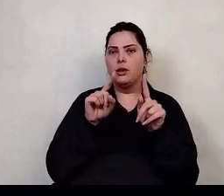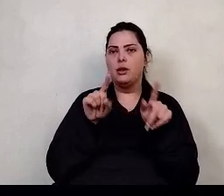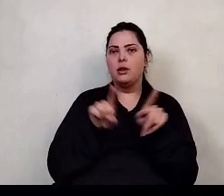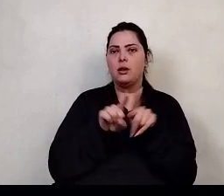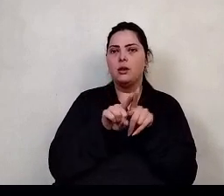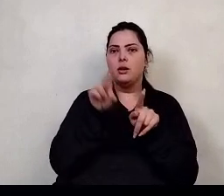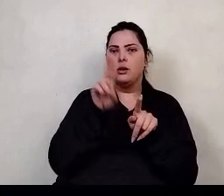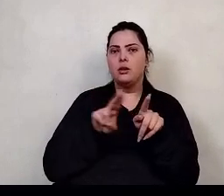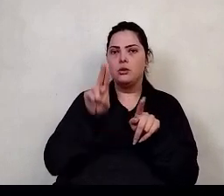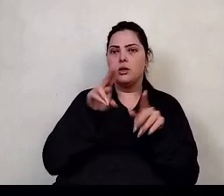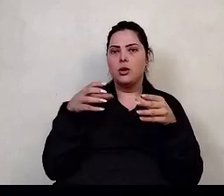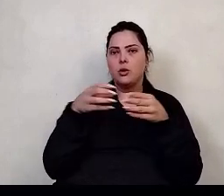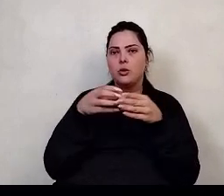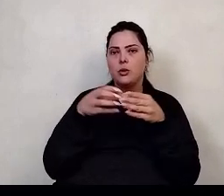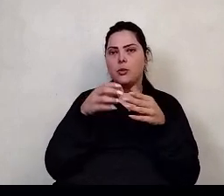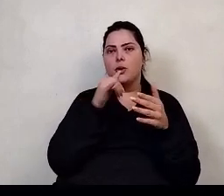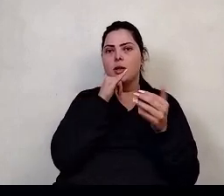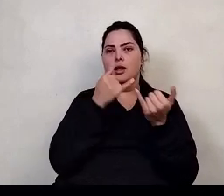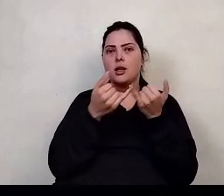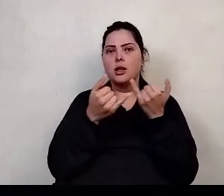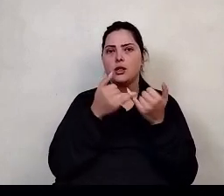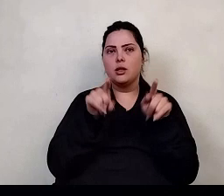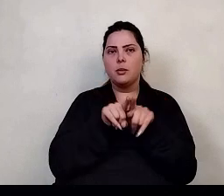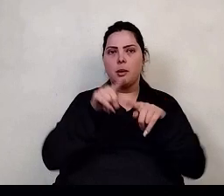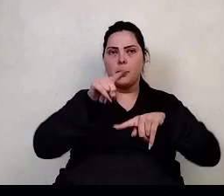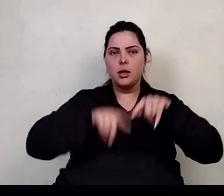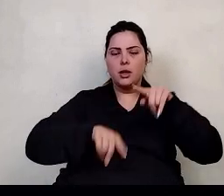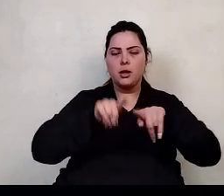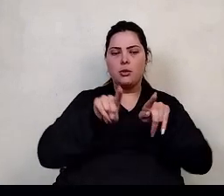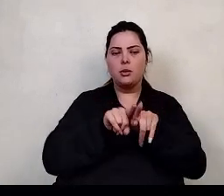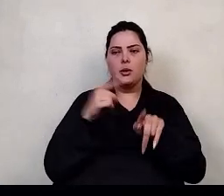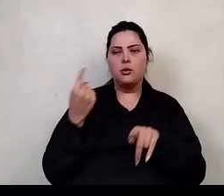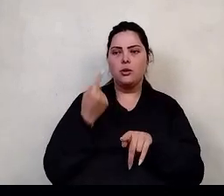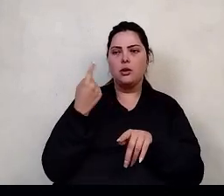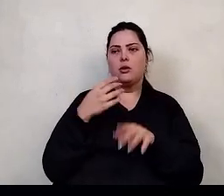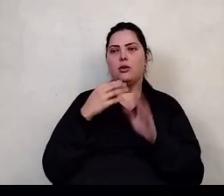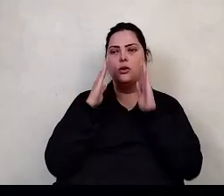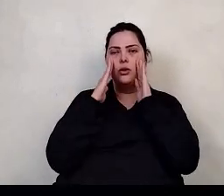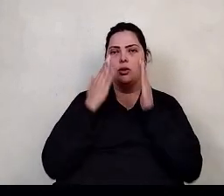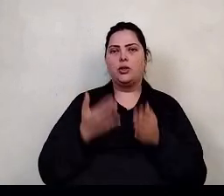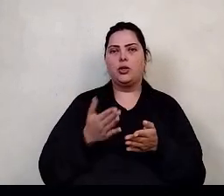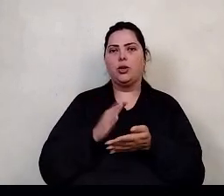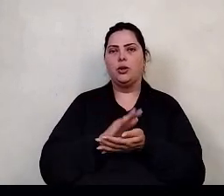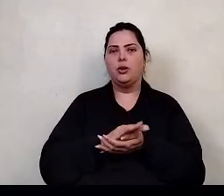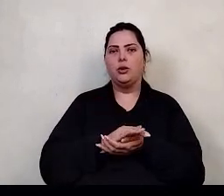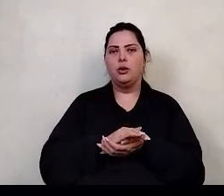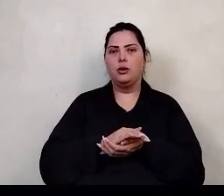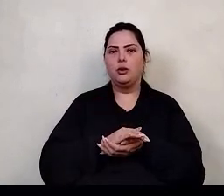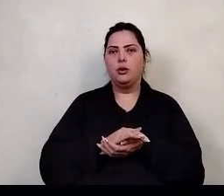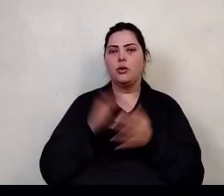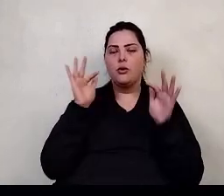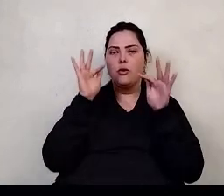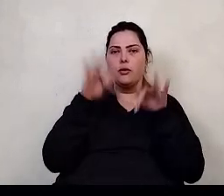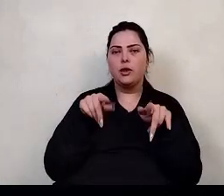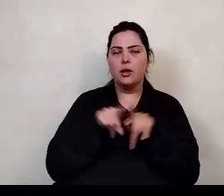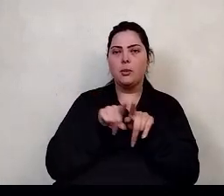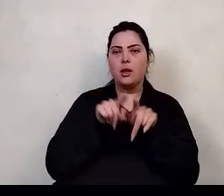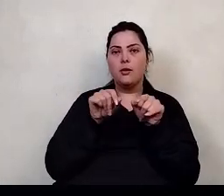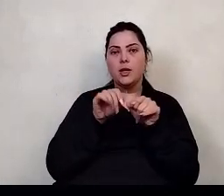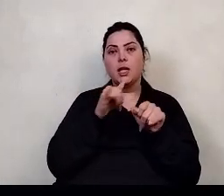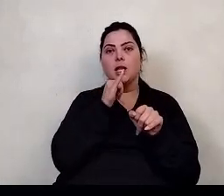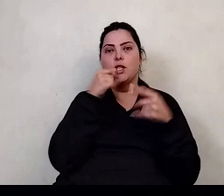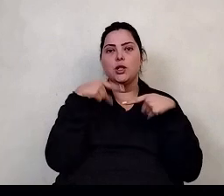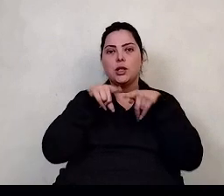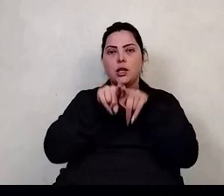conjunto teste de componente e testes unitários com esse foco maior na funcionalidade. E, por fim, você pode também fazer teste de integração. Mas o